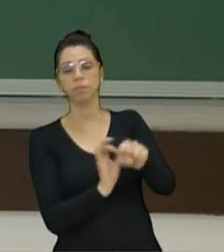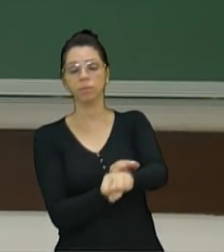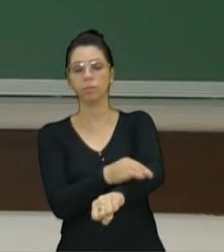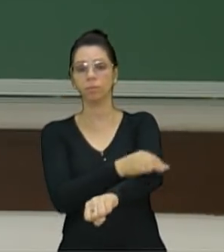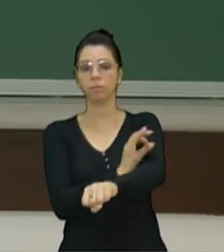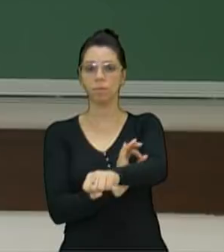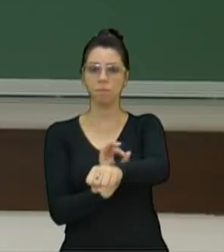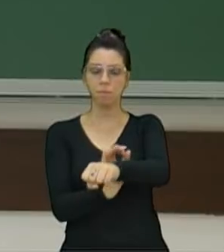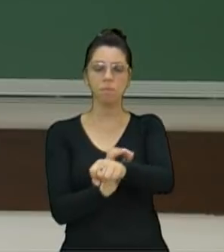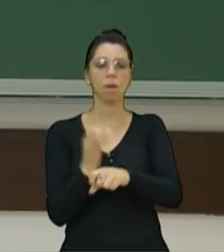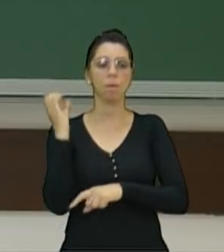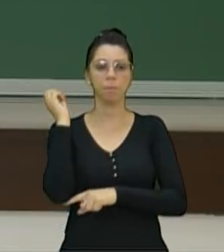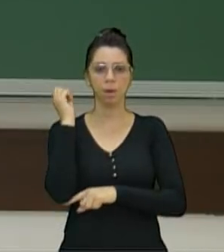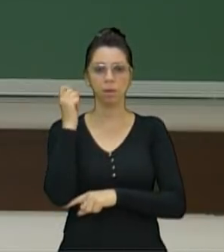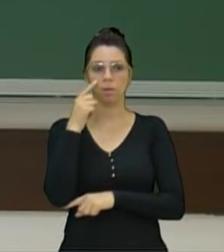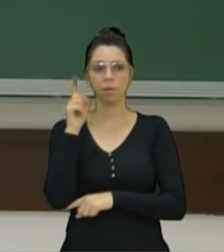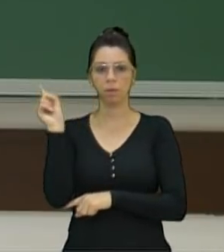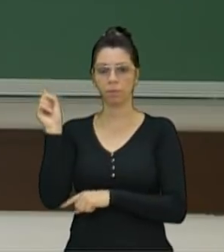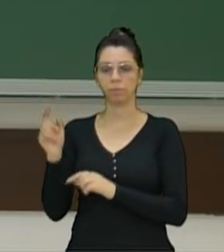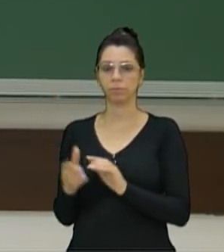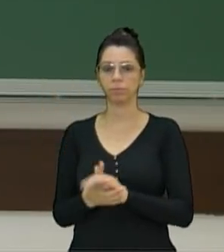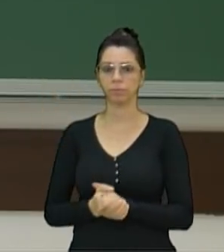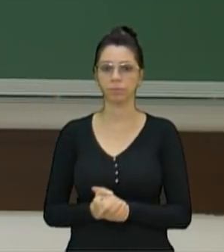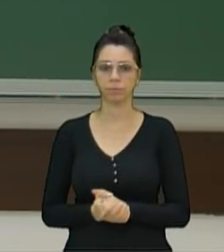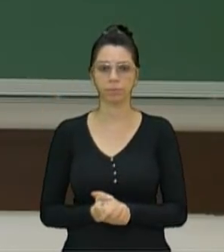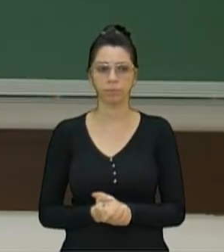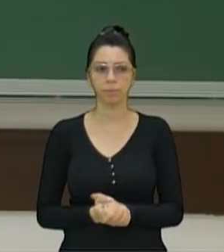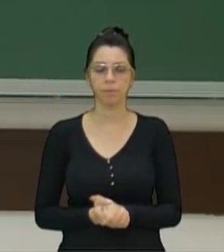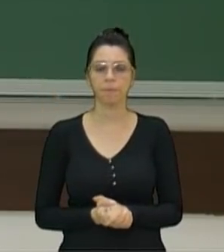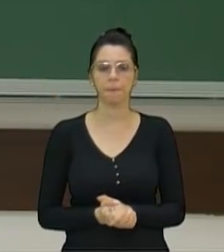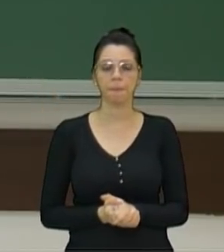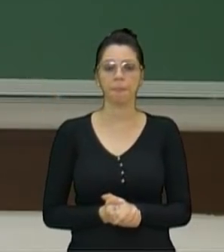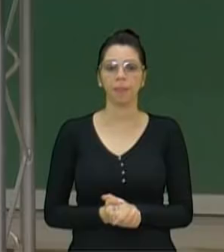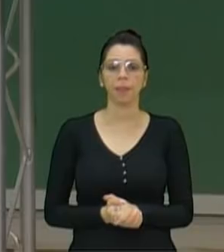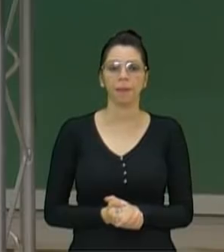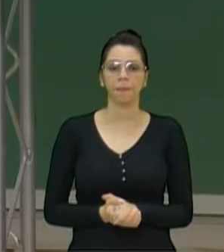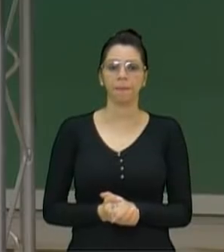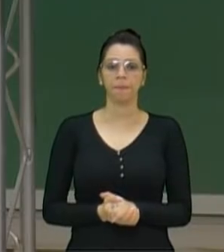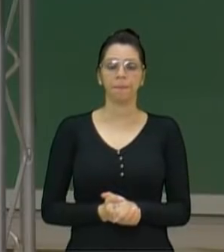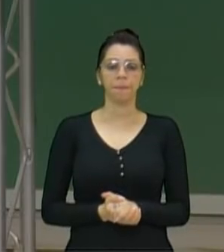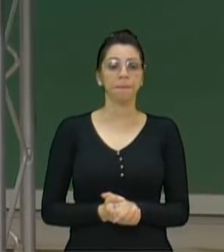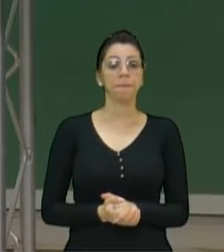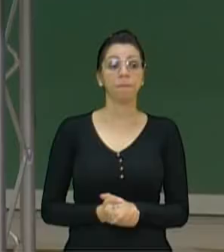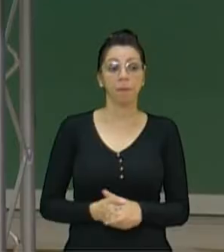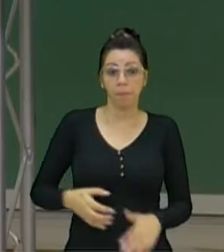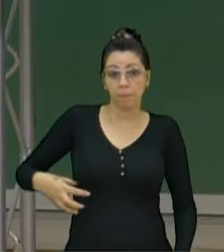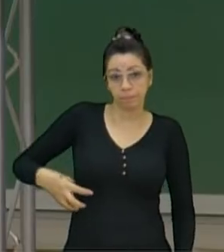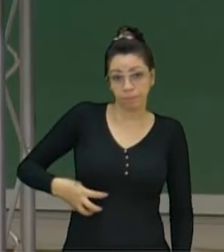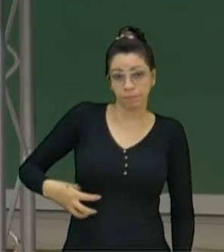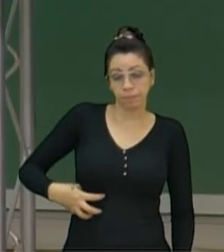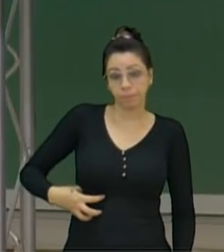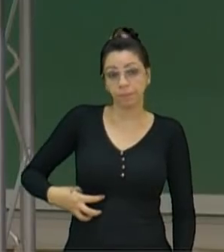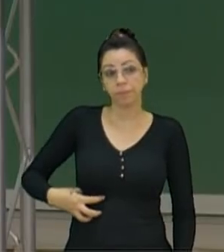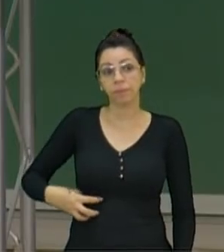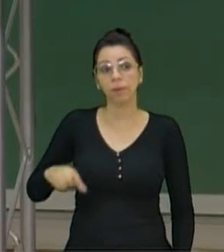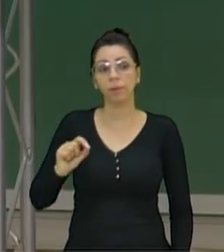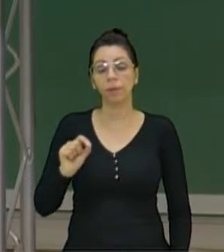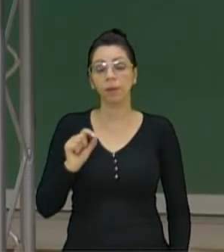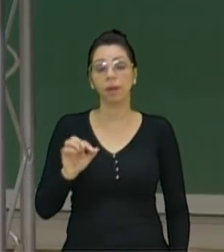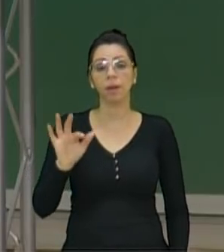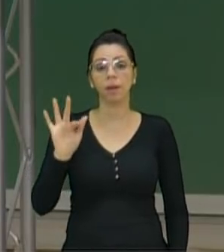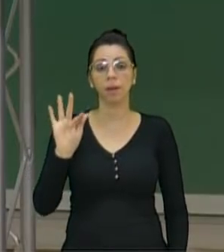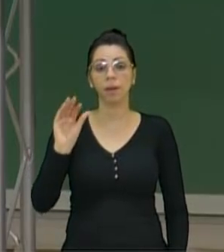brancos, tá? Vamos dar uma olhada aqui no próximo slide. Além disso, o baço também